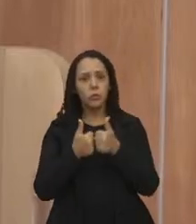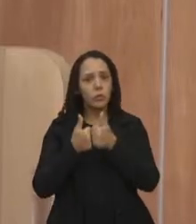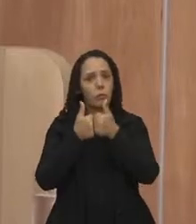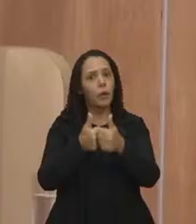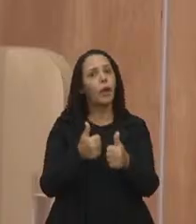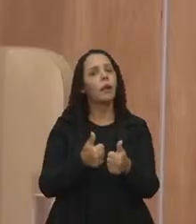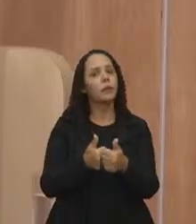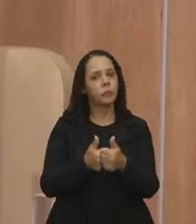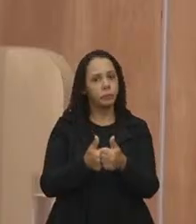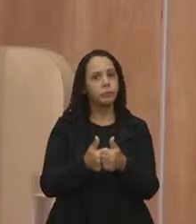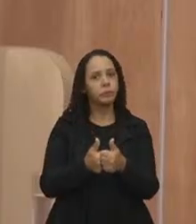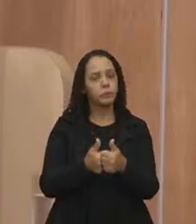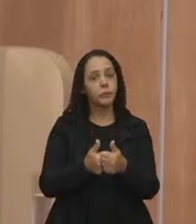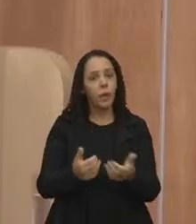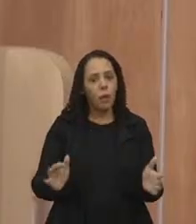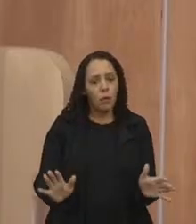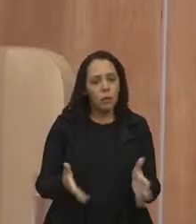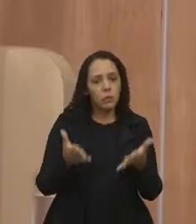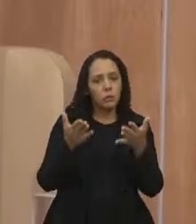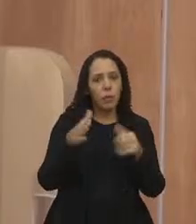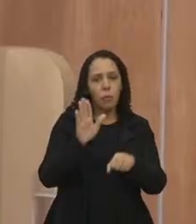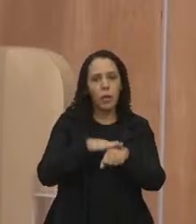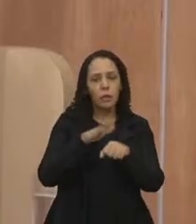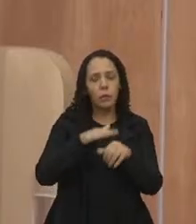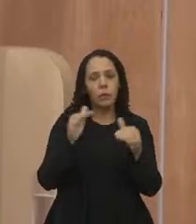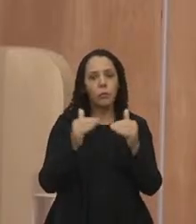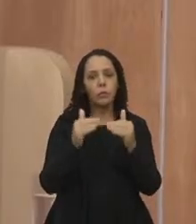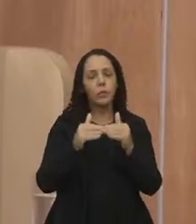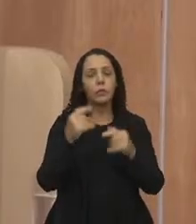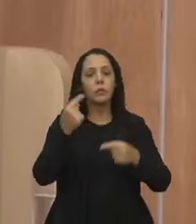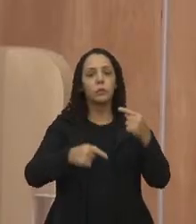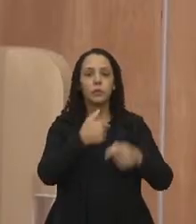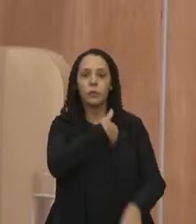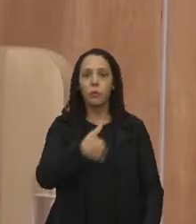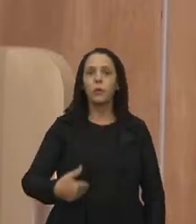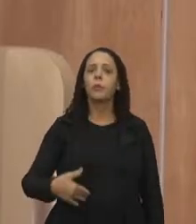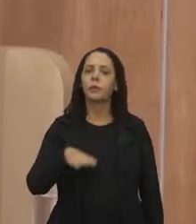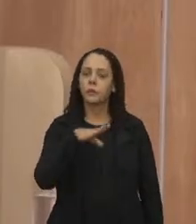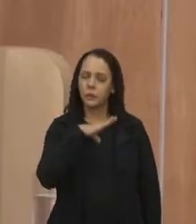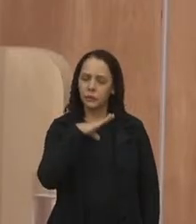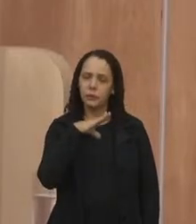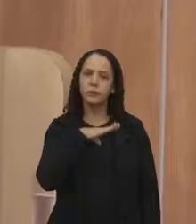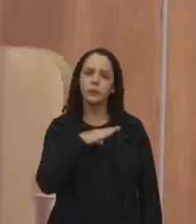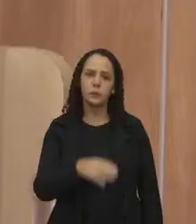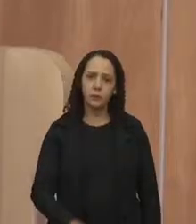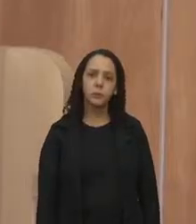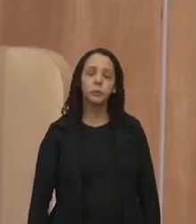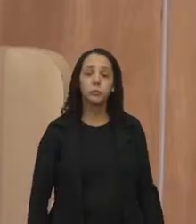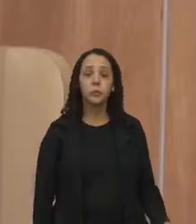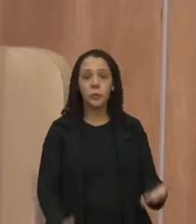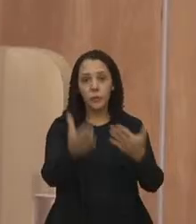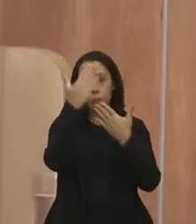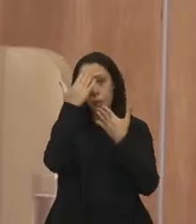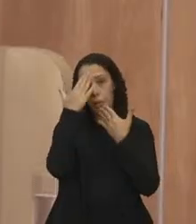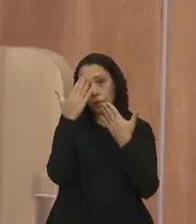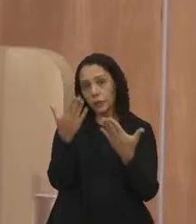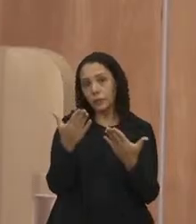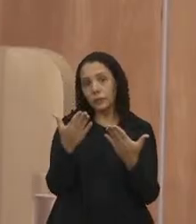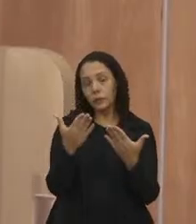de cada vez mais integrado com as políticas públicas municipais e agradecer, né, essa